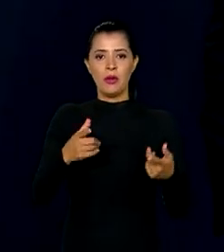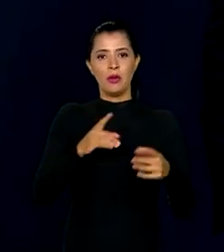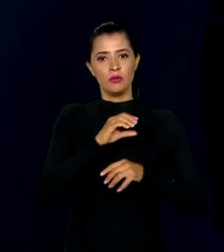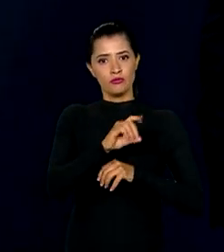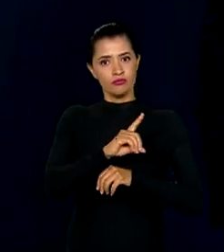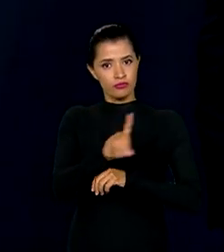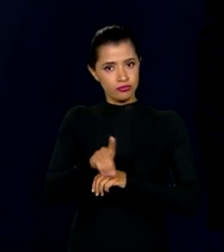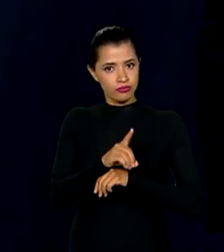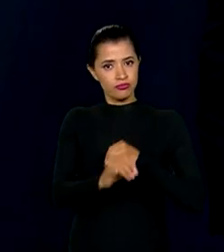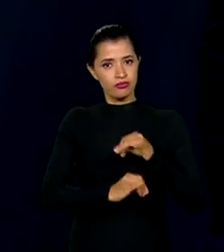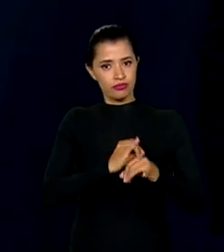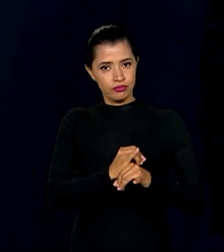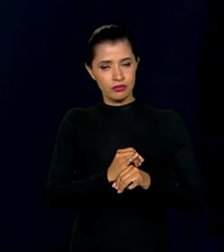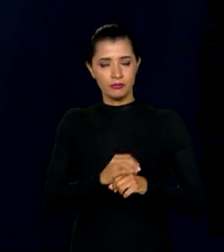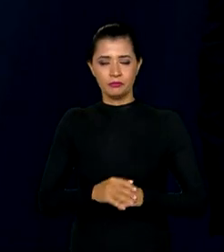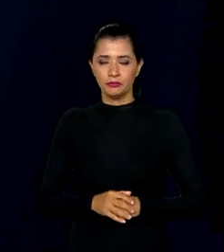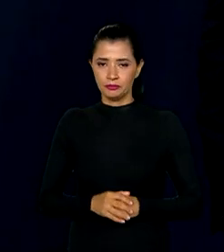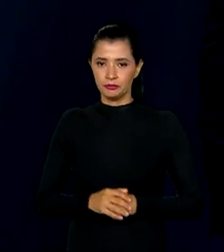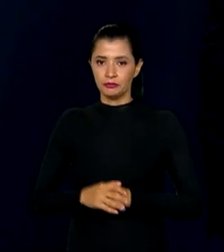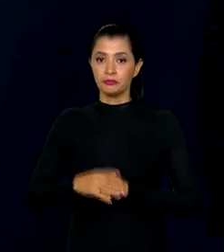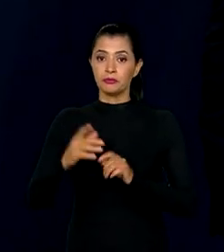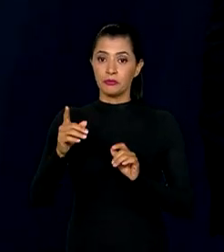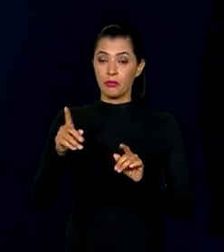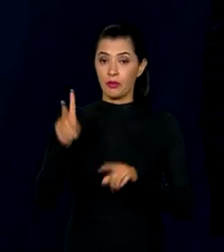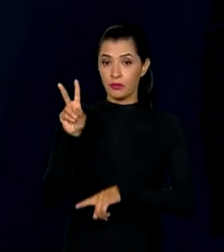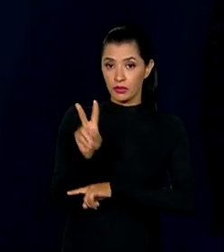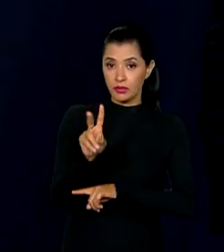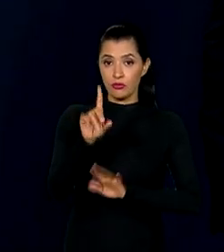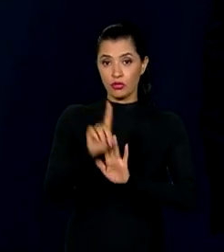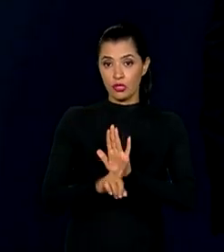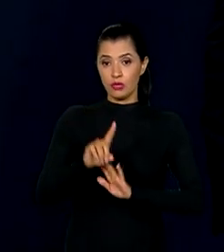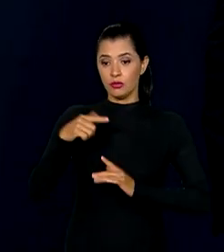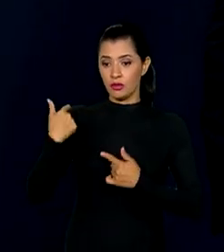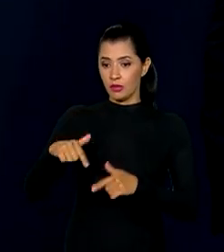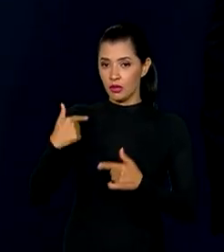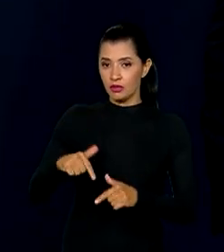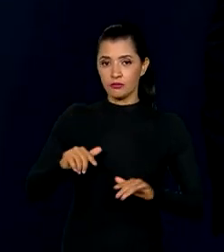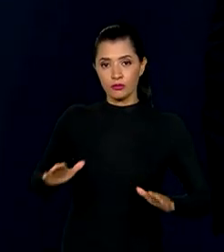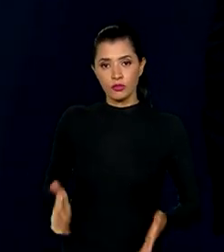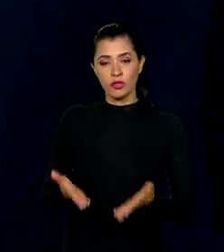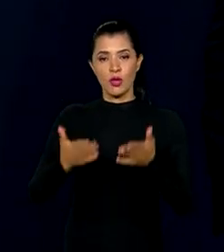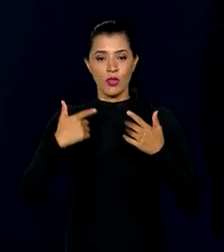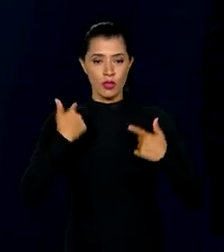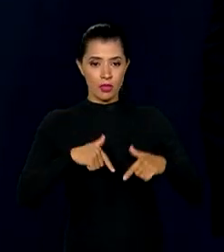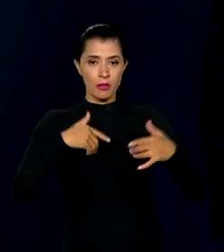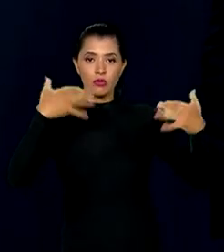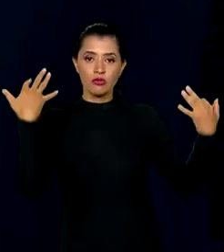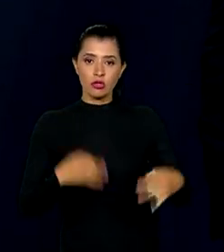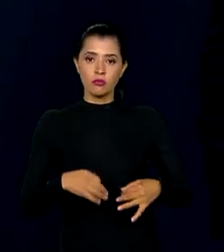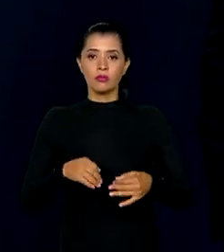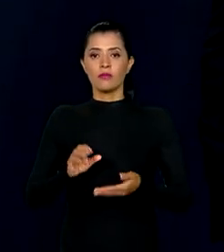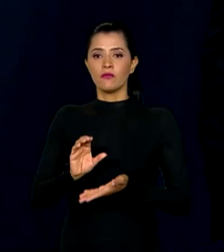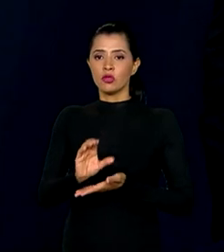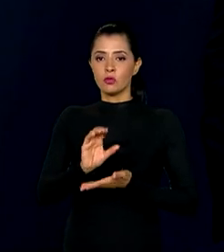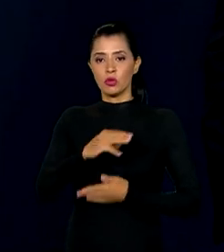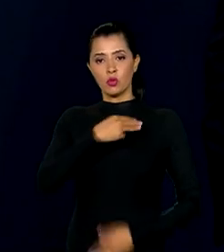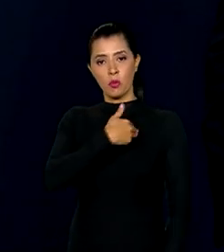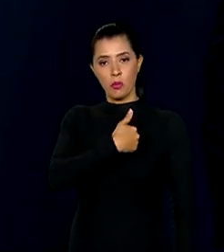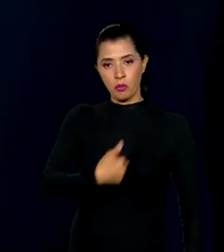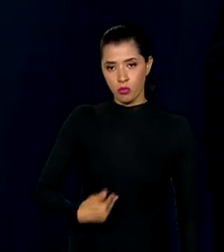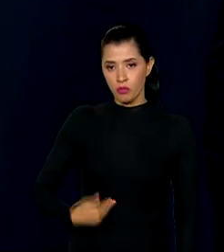digital. Proteção dos direitos trabalhistas. Promoção do trabalho digno nos investimentos públicos e